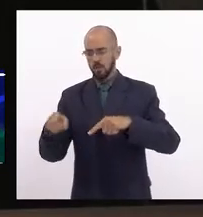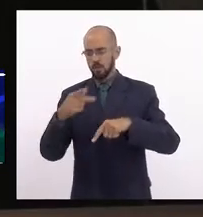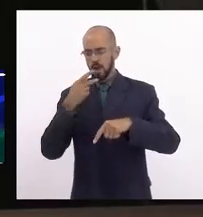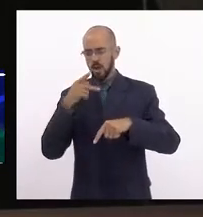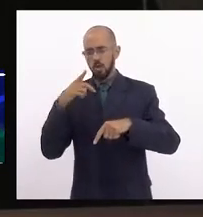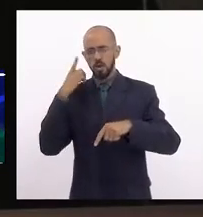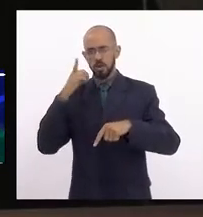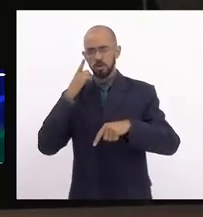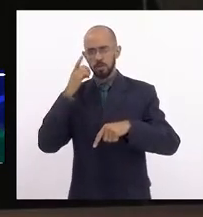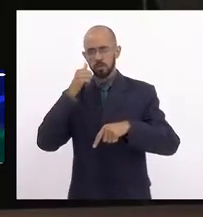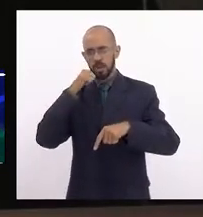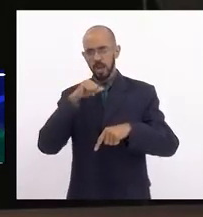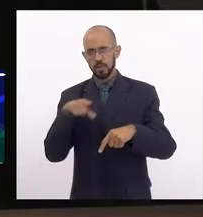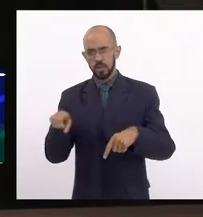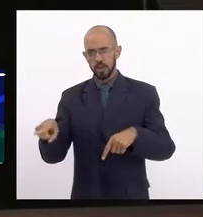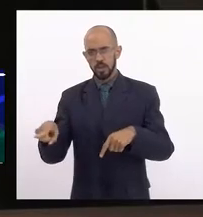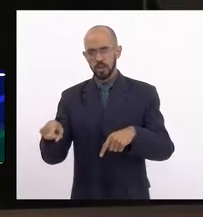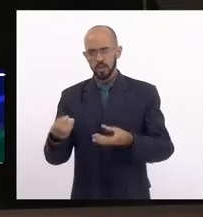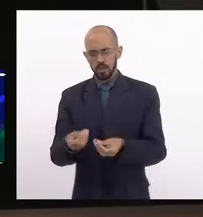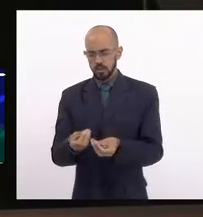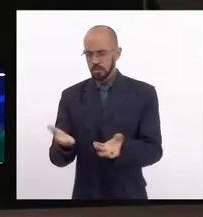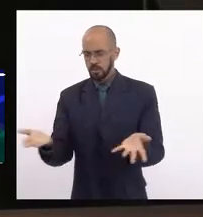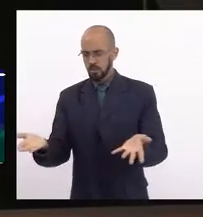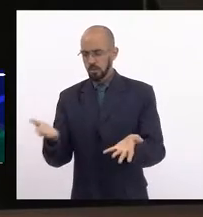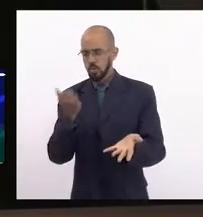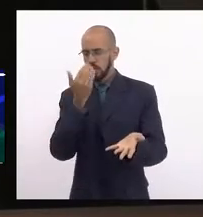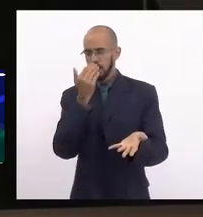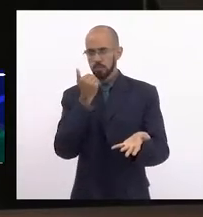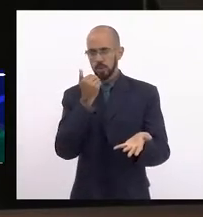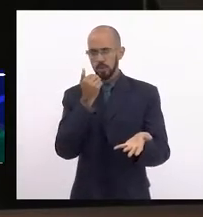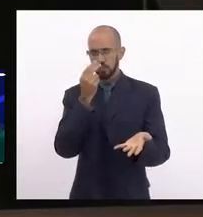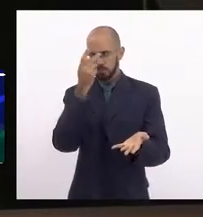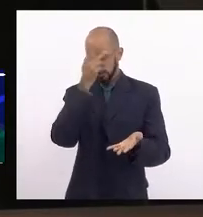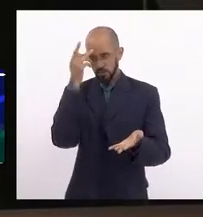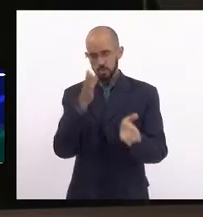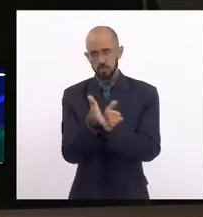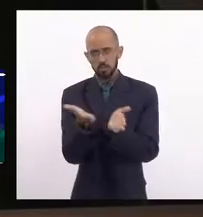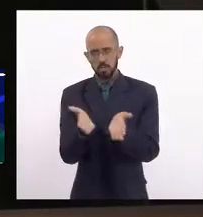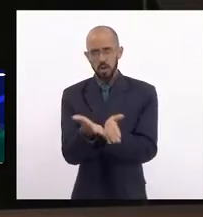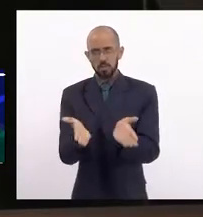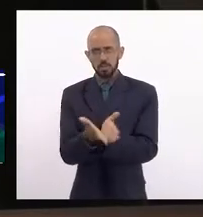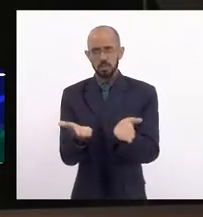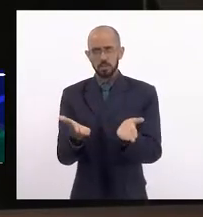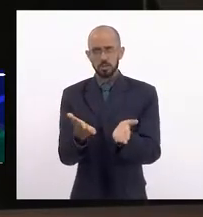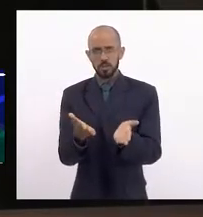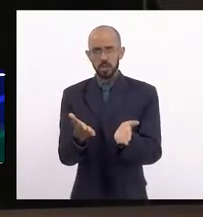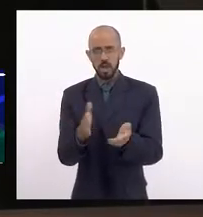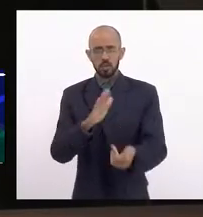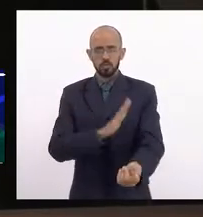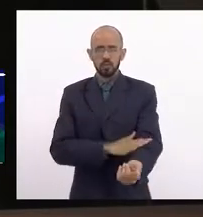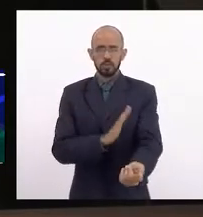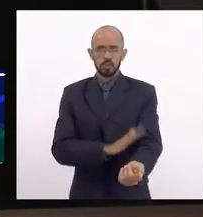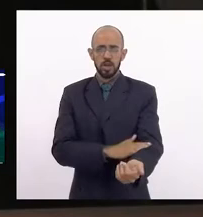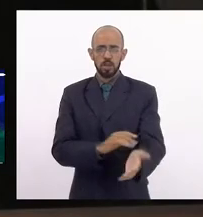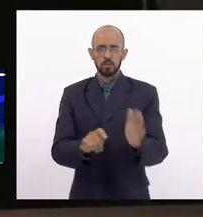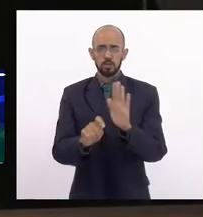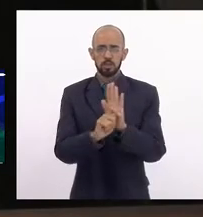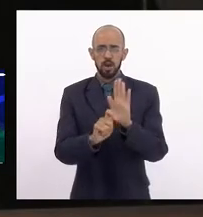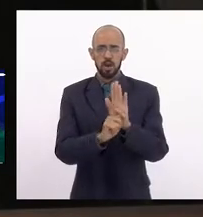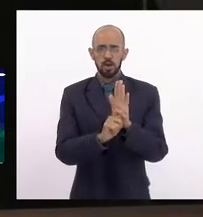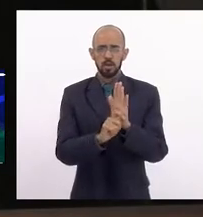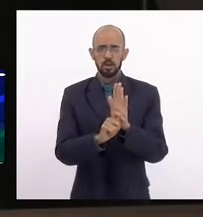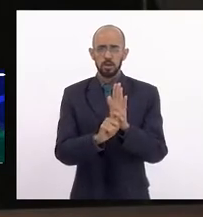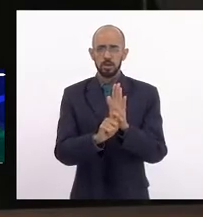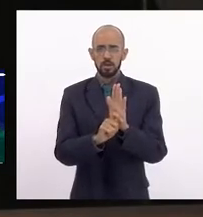o alimento aqueles que não tem e aos dependentes químicos se